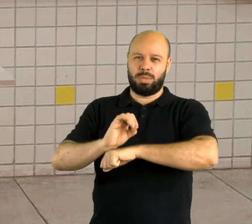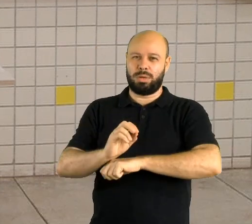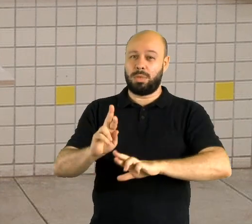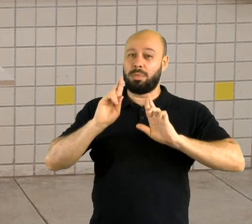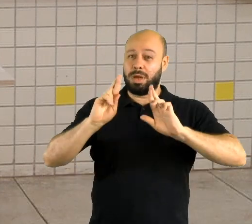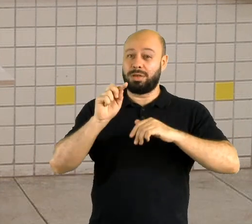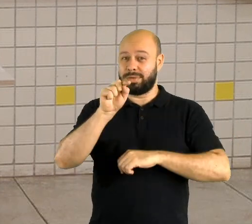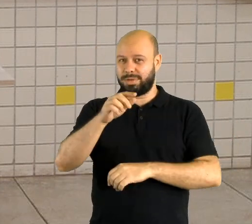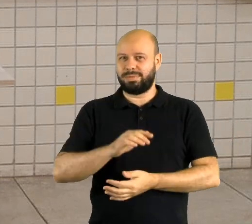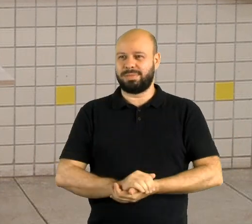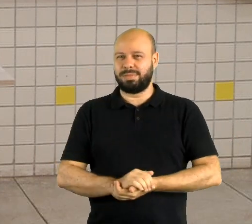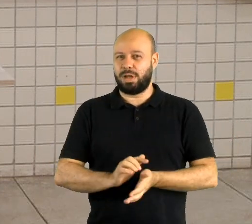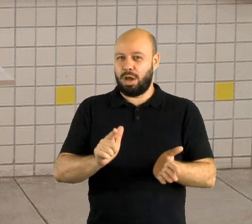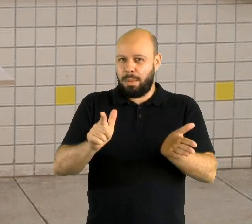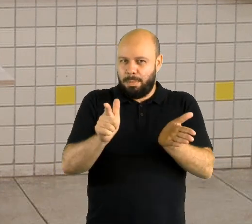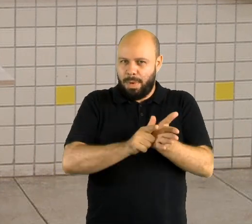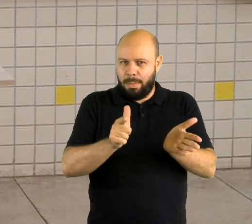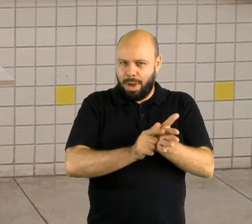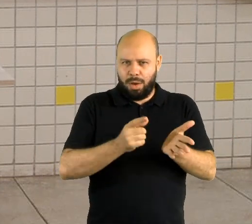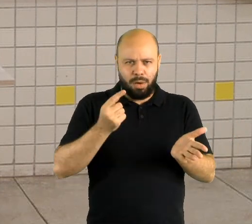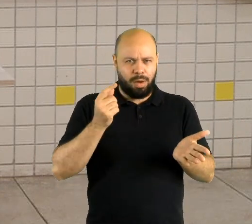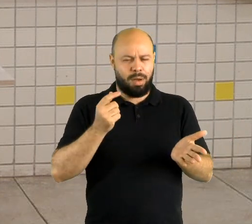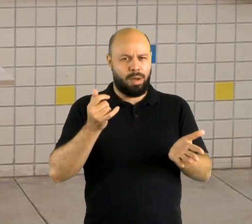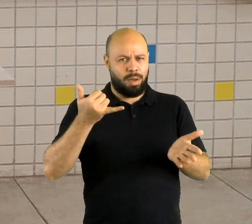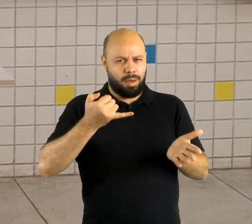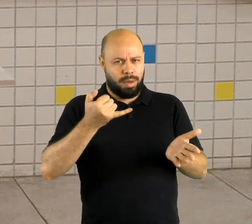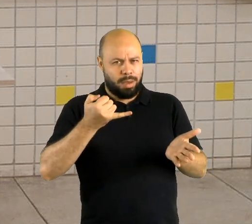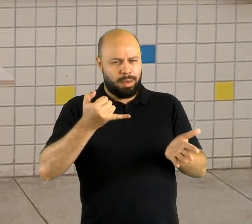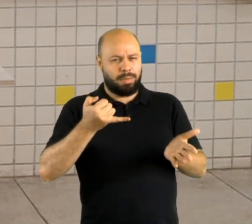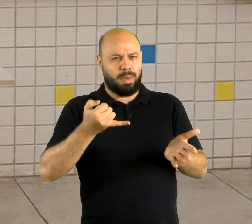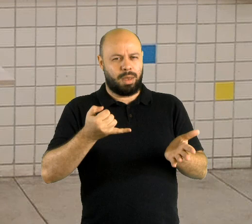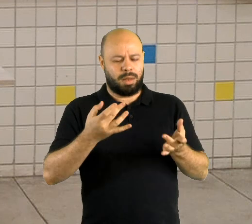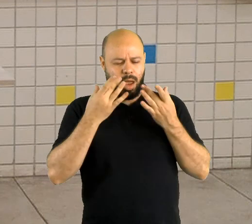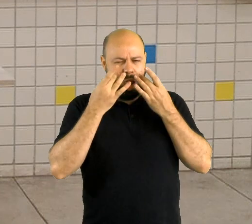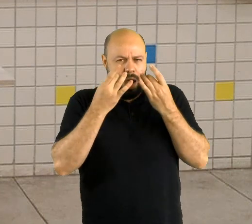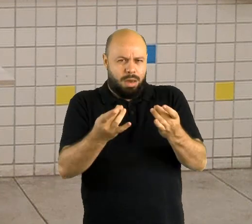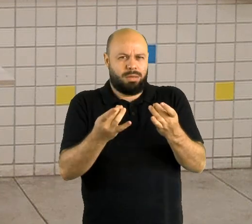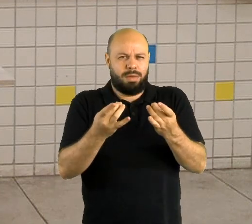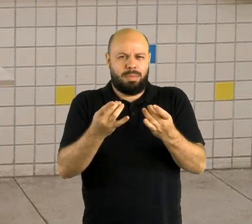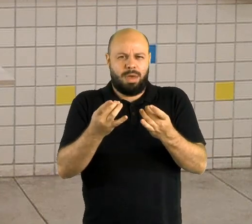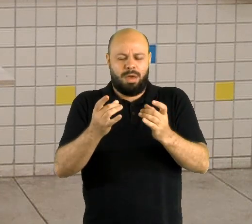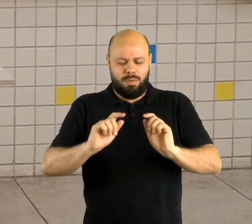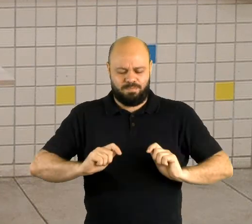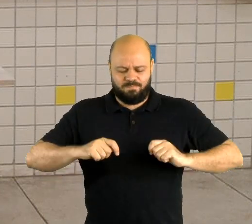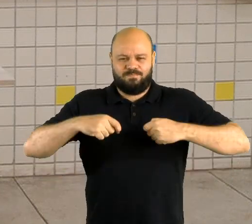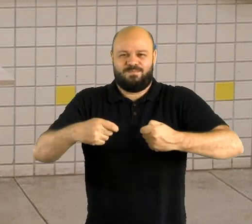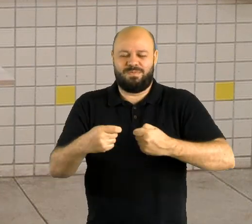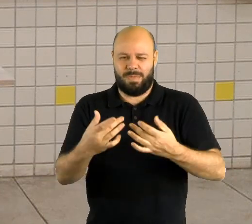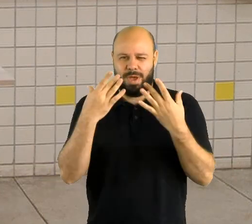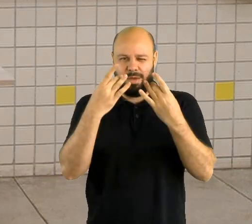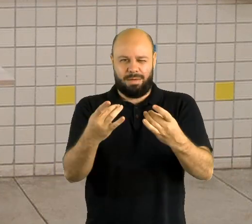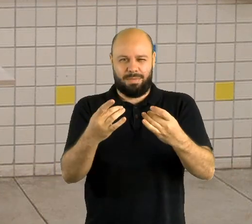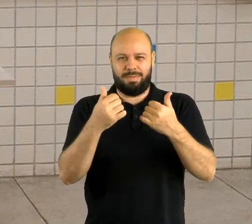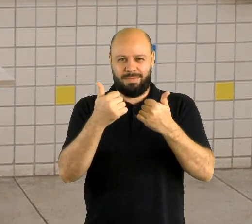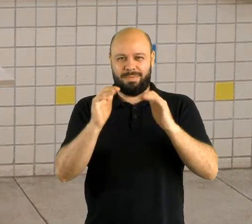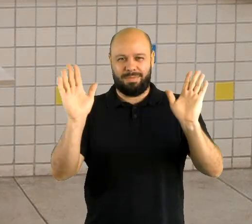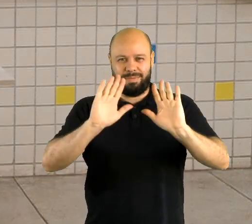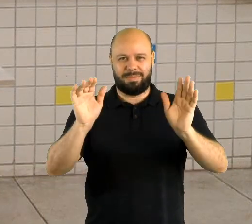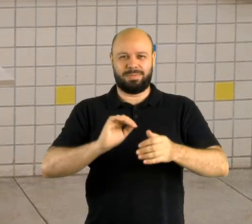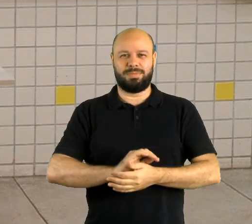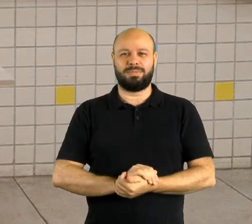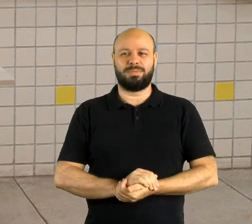com papel, caneta e atenção, muita disposição para prestar atenção. Até a próxima.